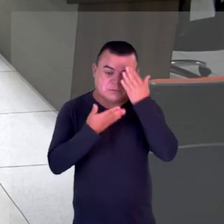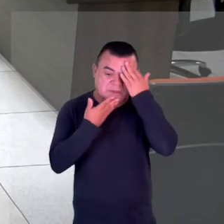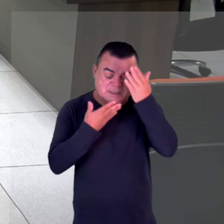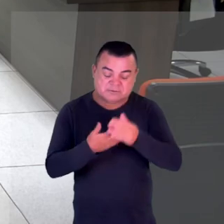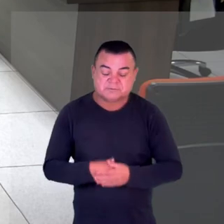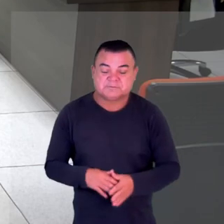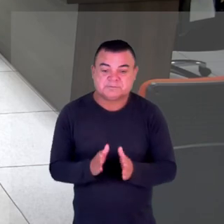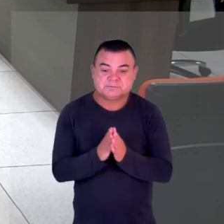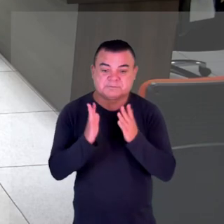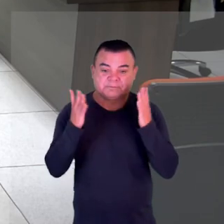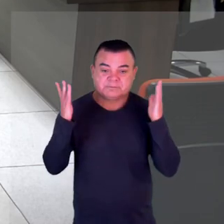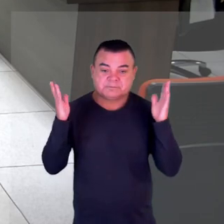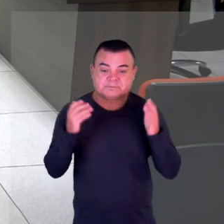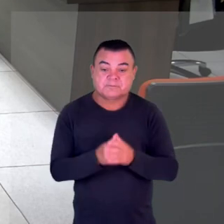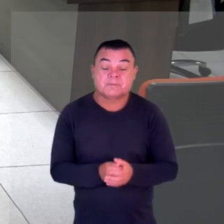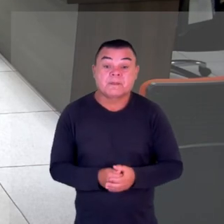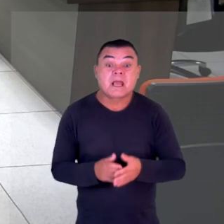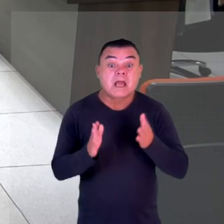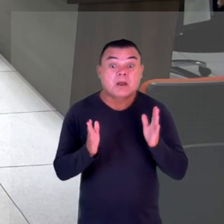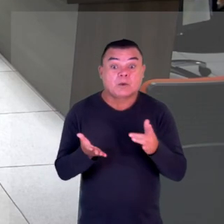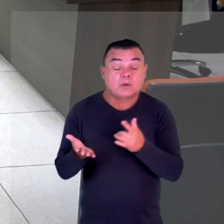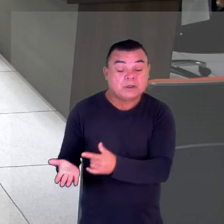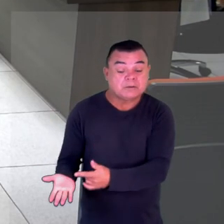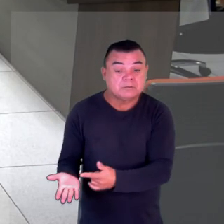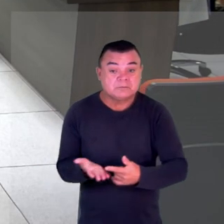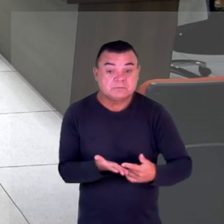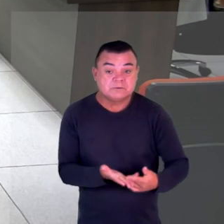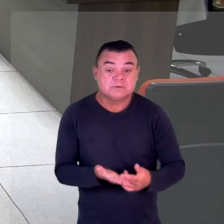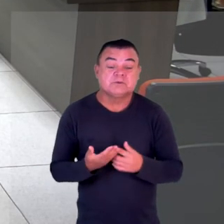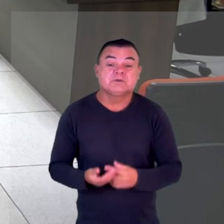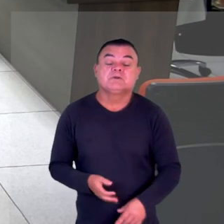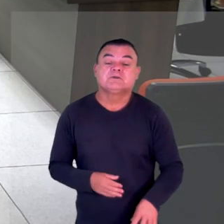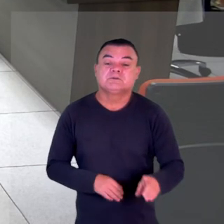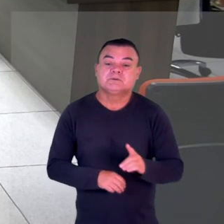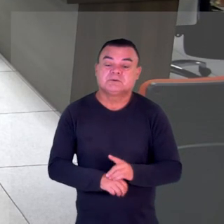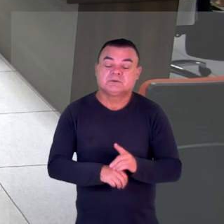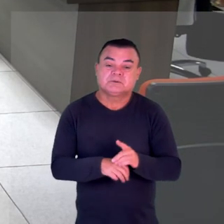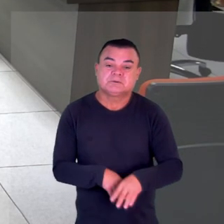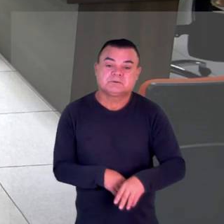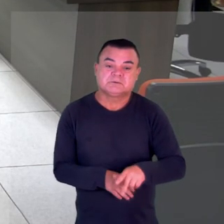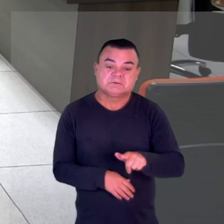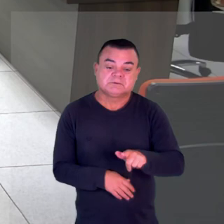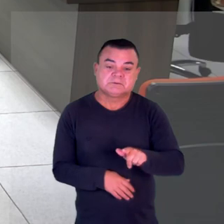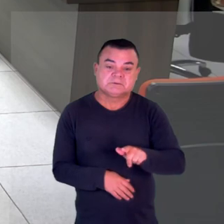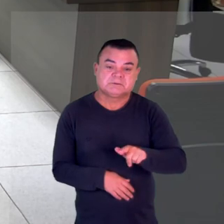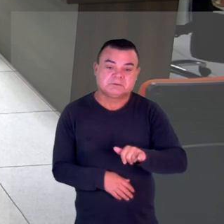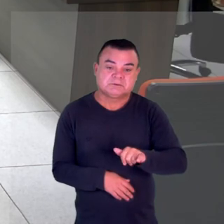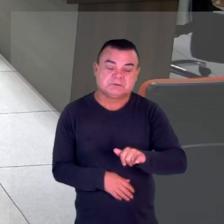obrigado convido o Dr Gia a fazer o uso da